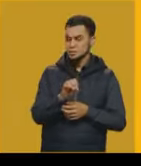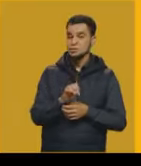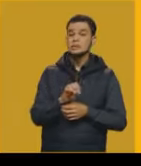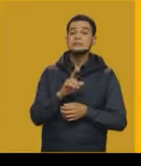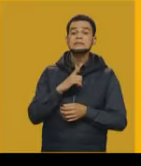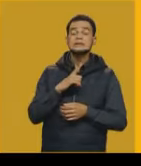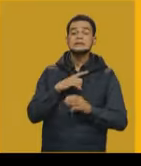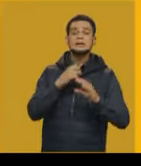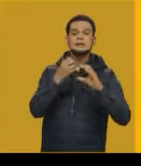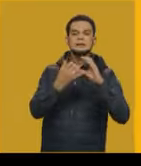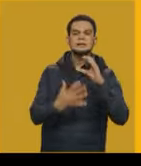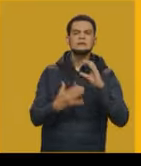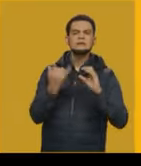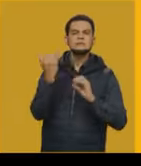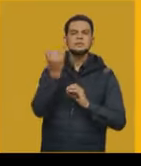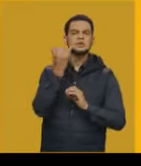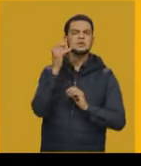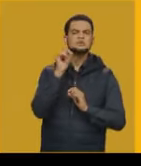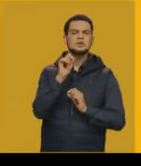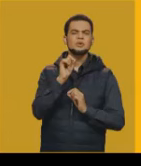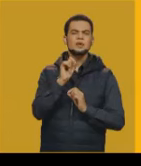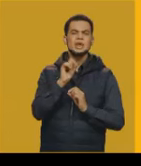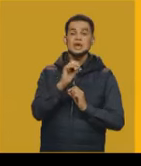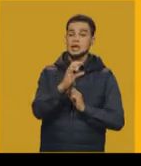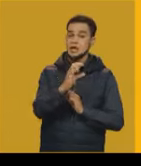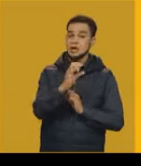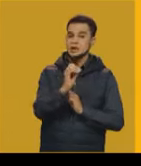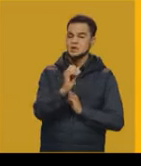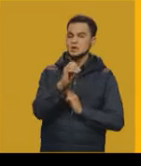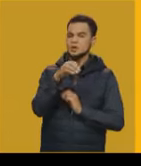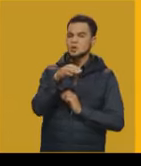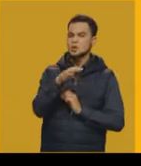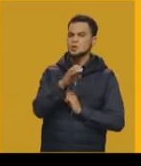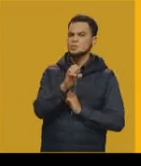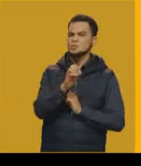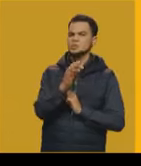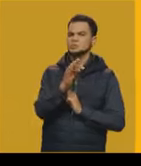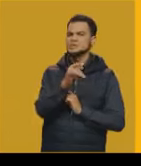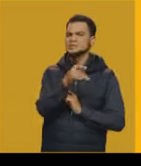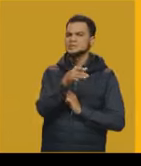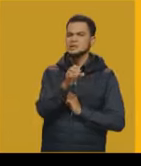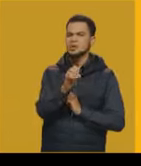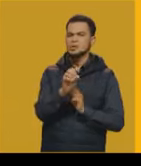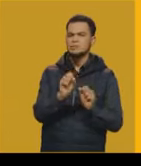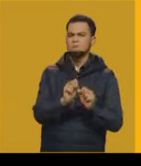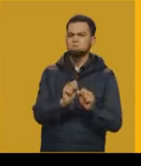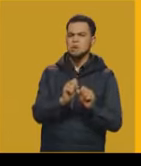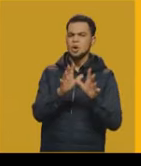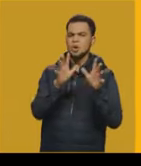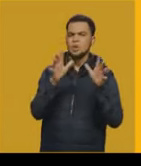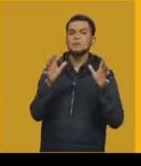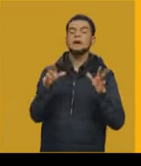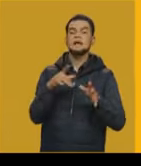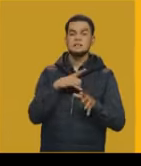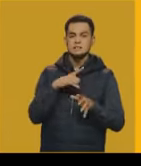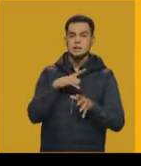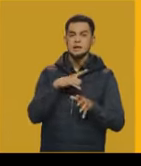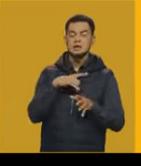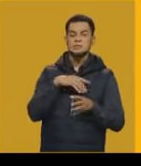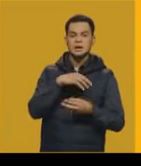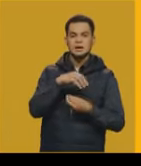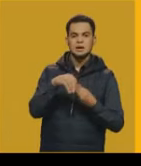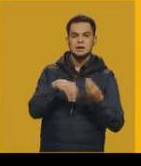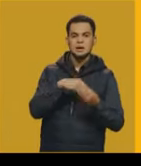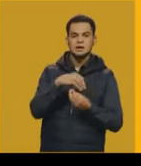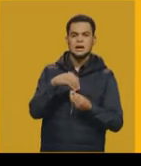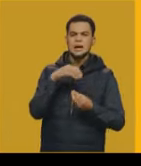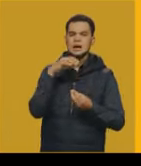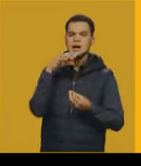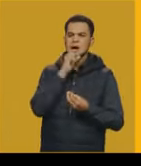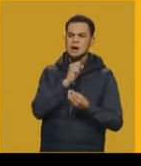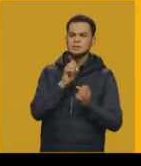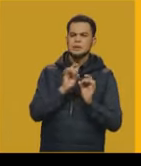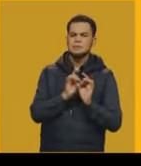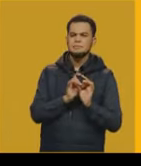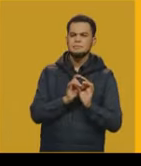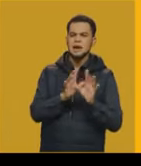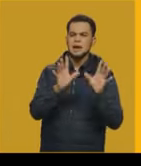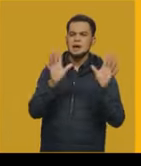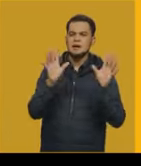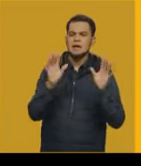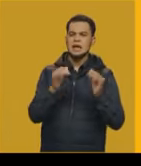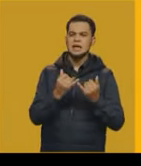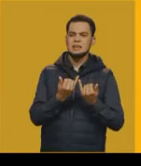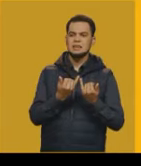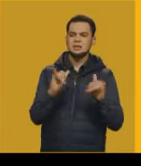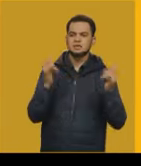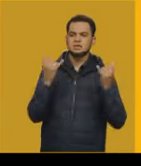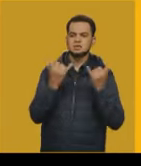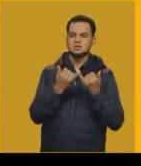importante, que é a combustão. São altamente tem uma reação de combustão que libera muita energia. Por